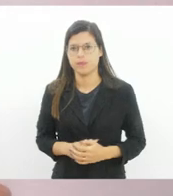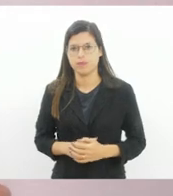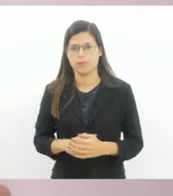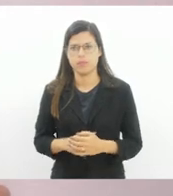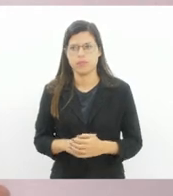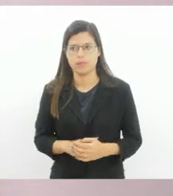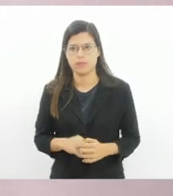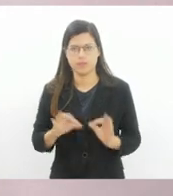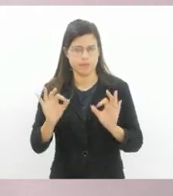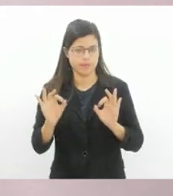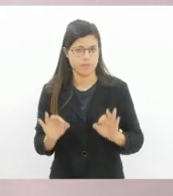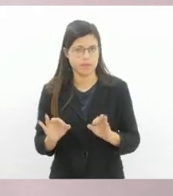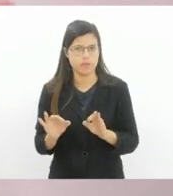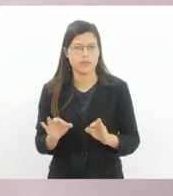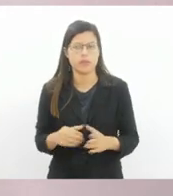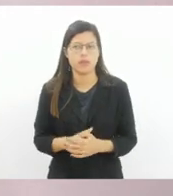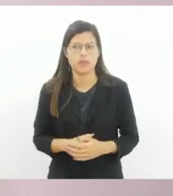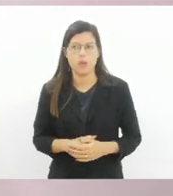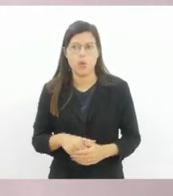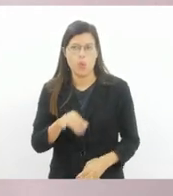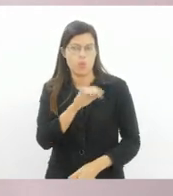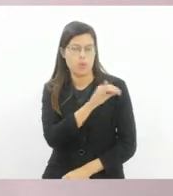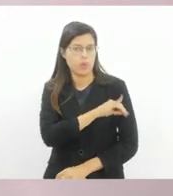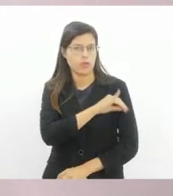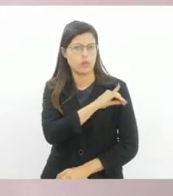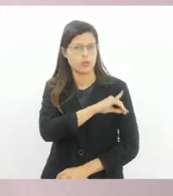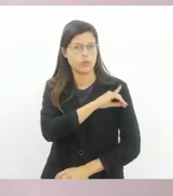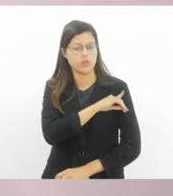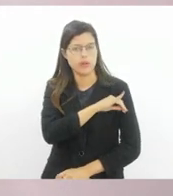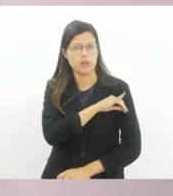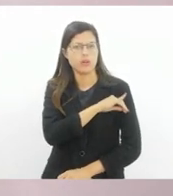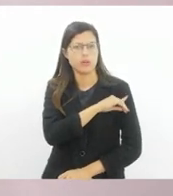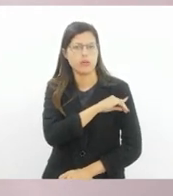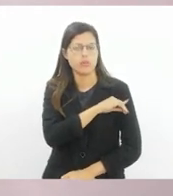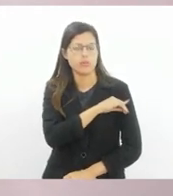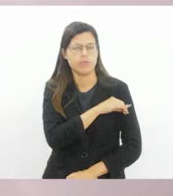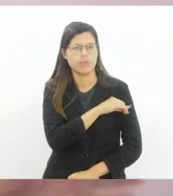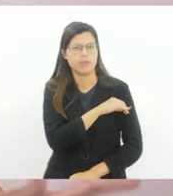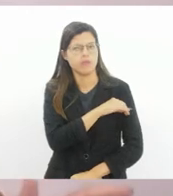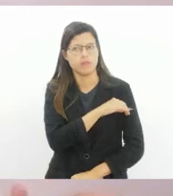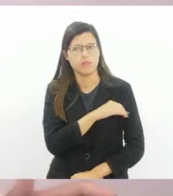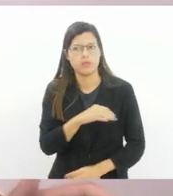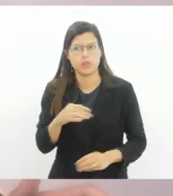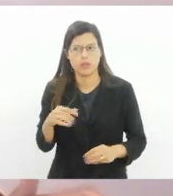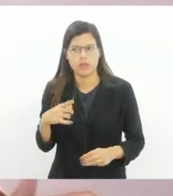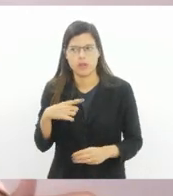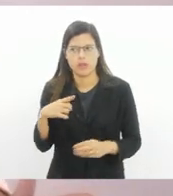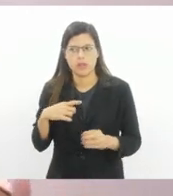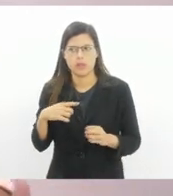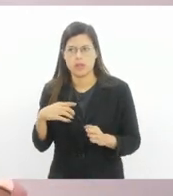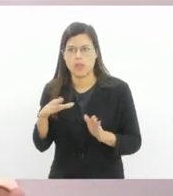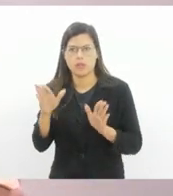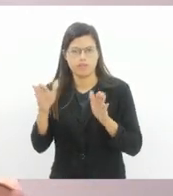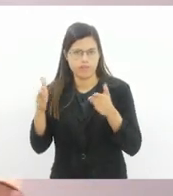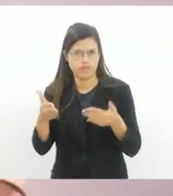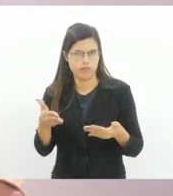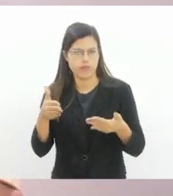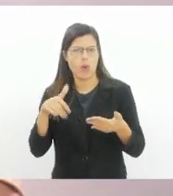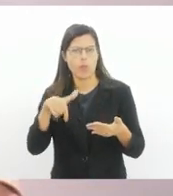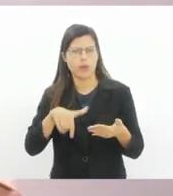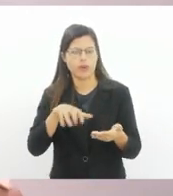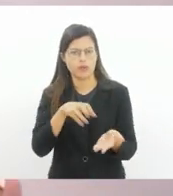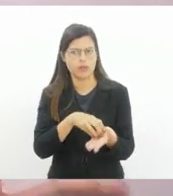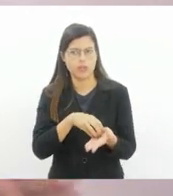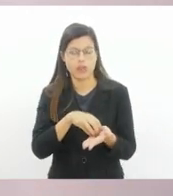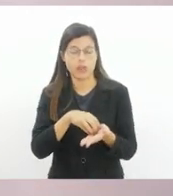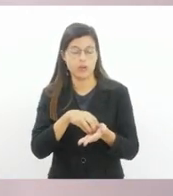Exatamente. Então, o Rio de Janeiro, enquanto essa especificidade de região metropolitana,